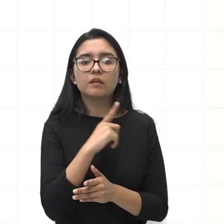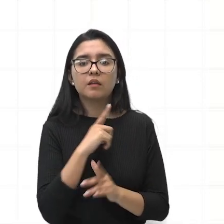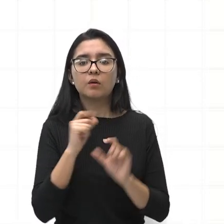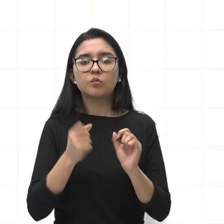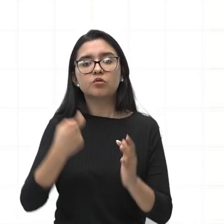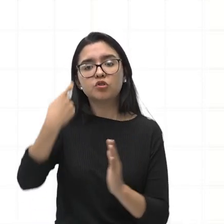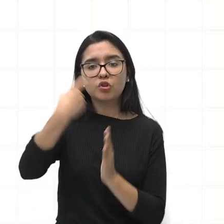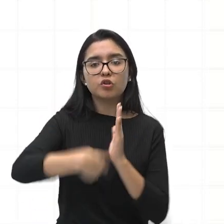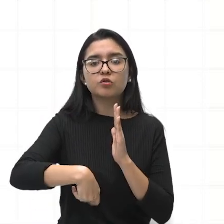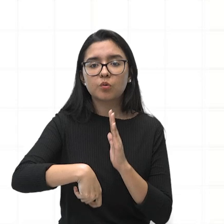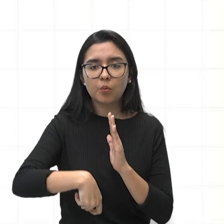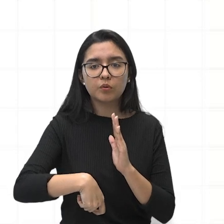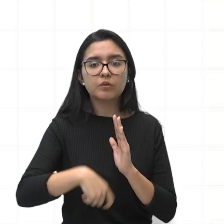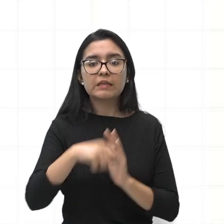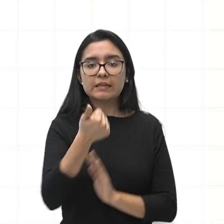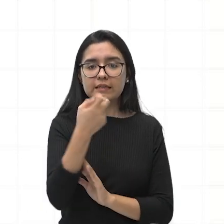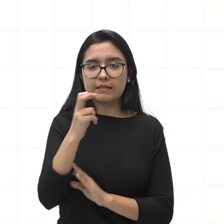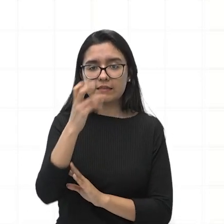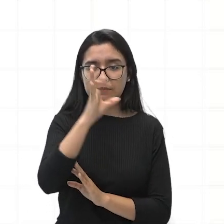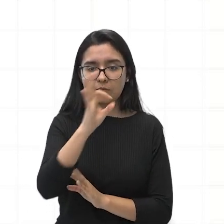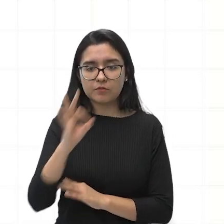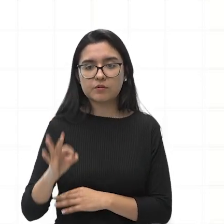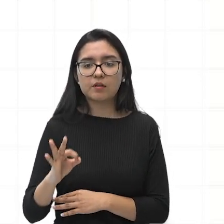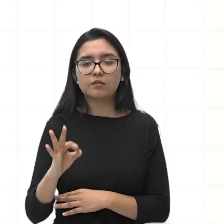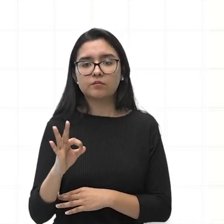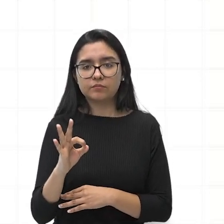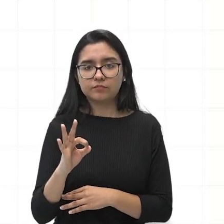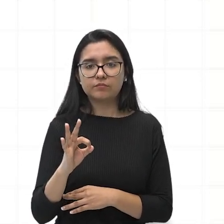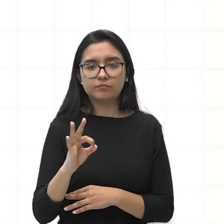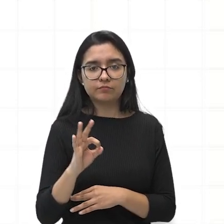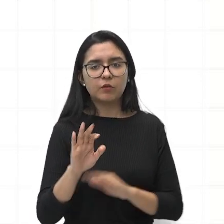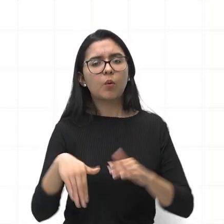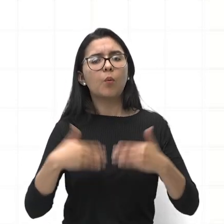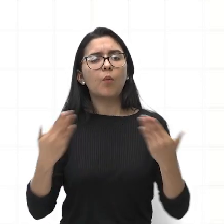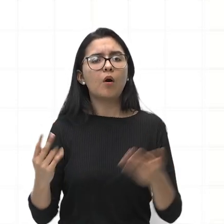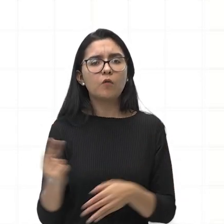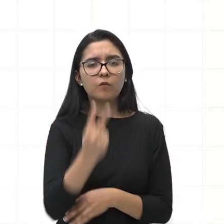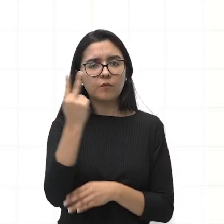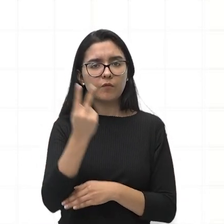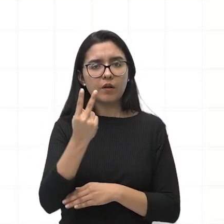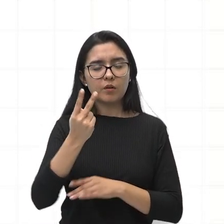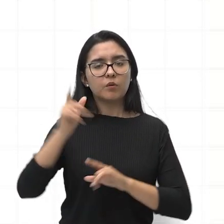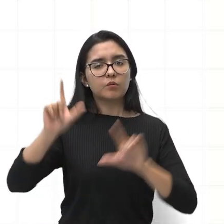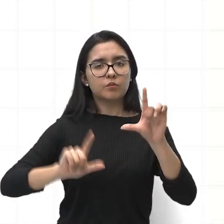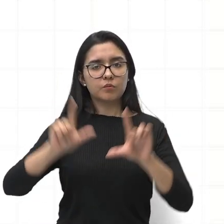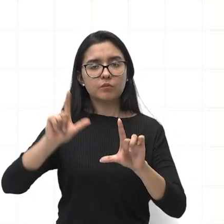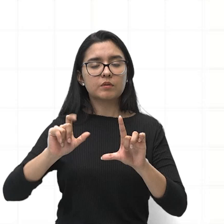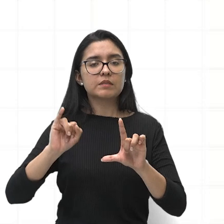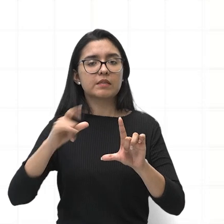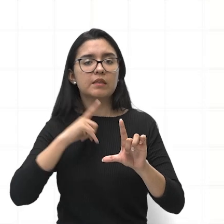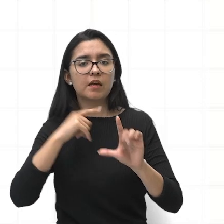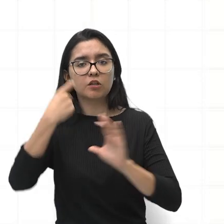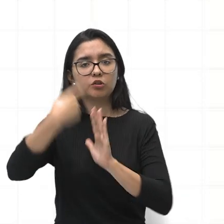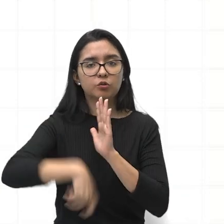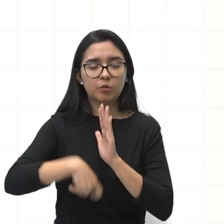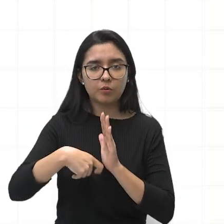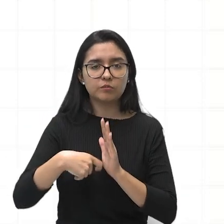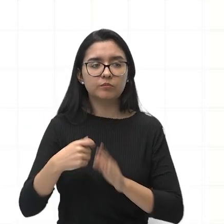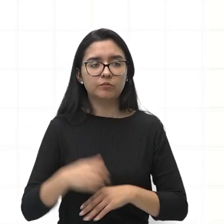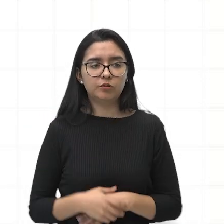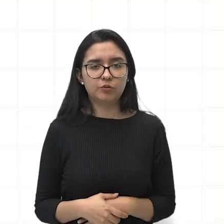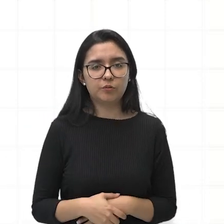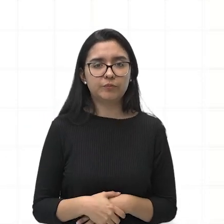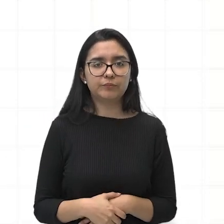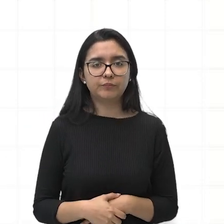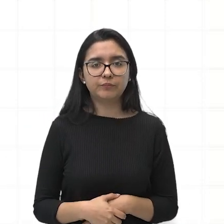fornece um desconto de 15%. Qual o valor do televisor com desconto?